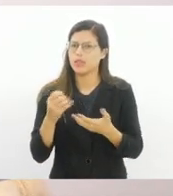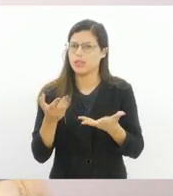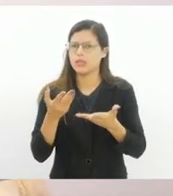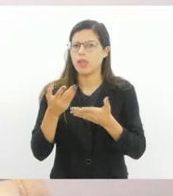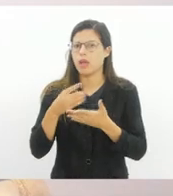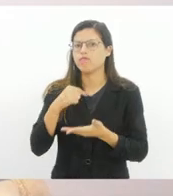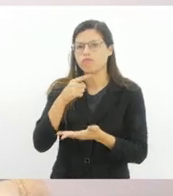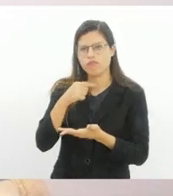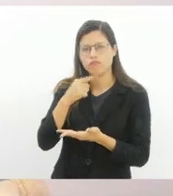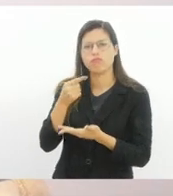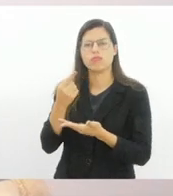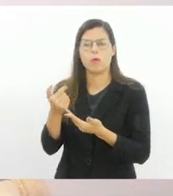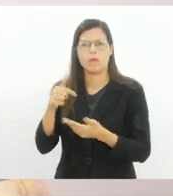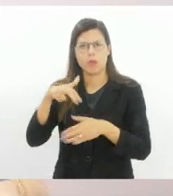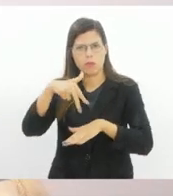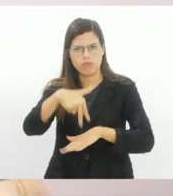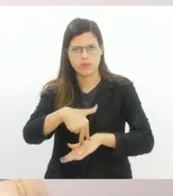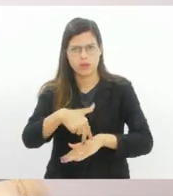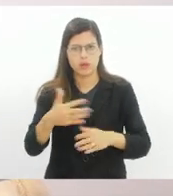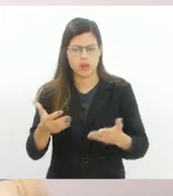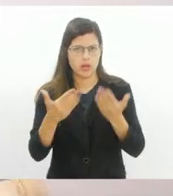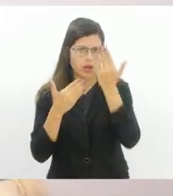esclarecimentos e queria agradecer o convite novamente.